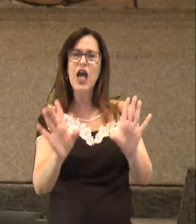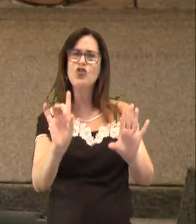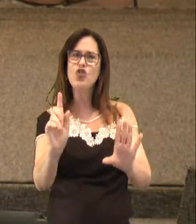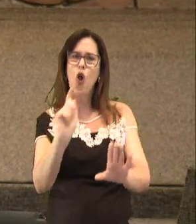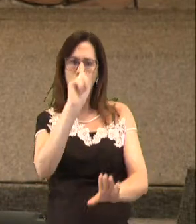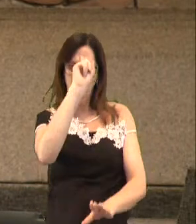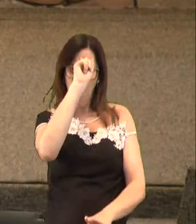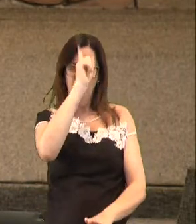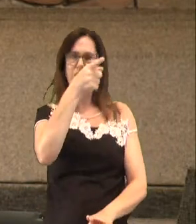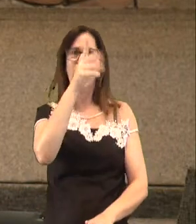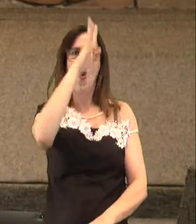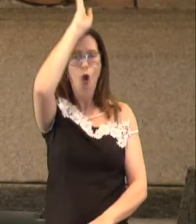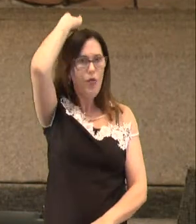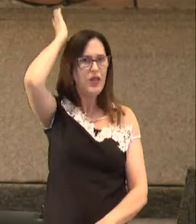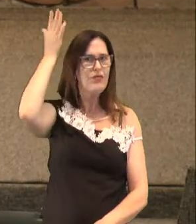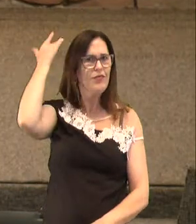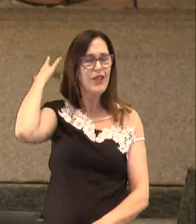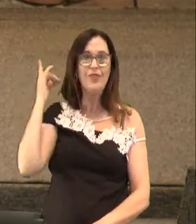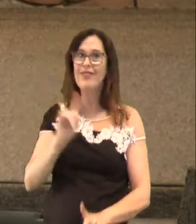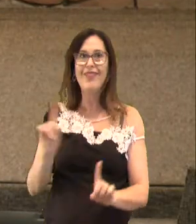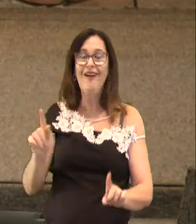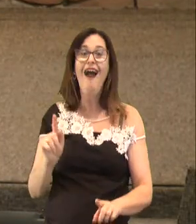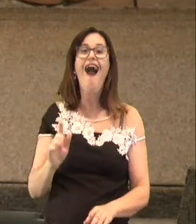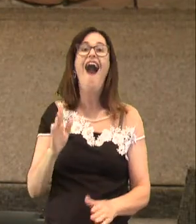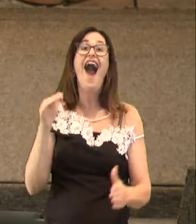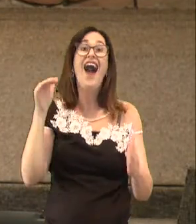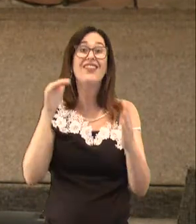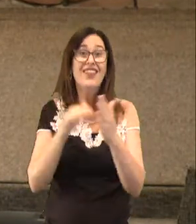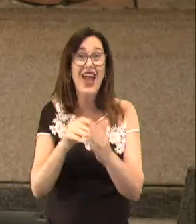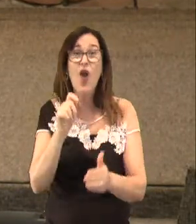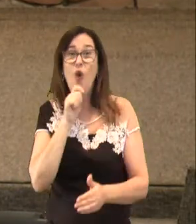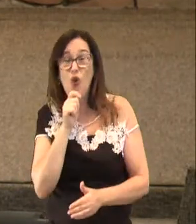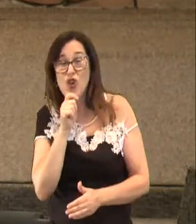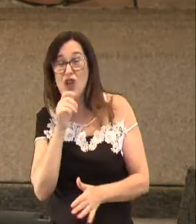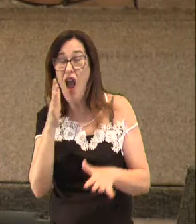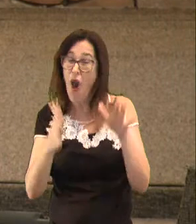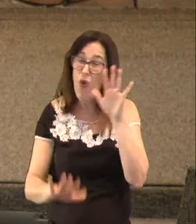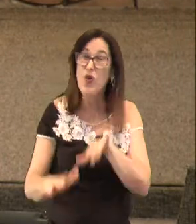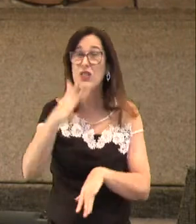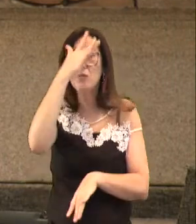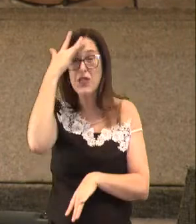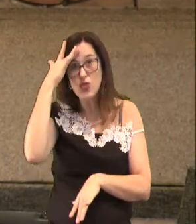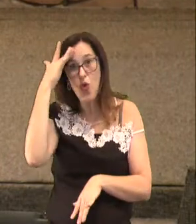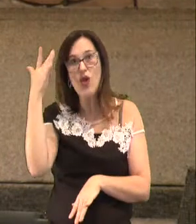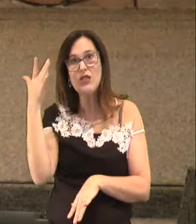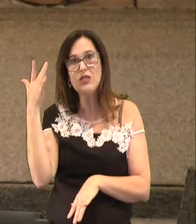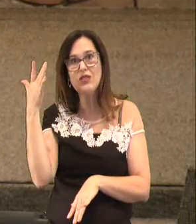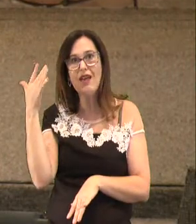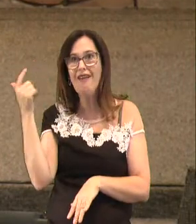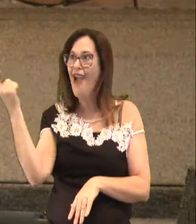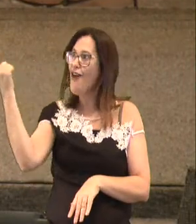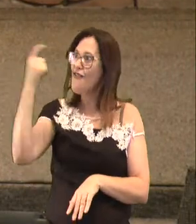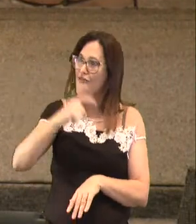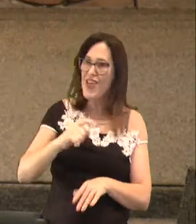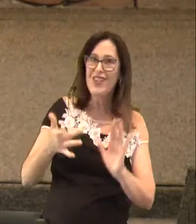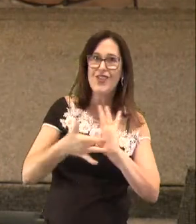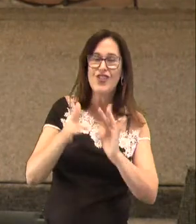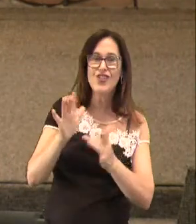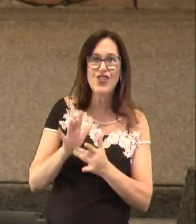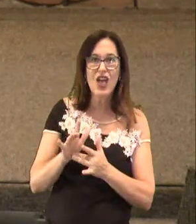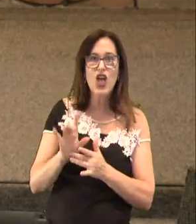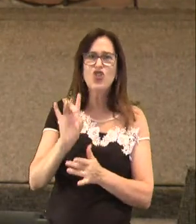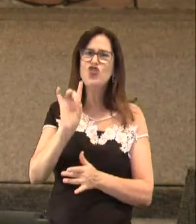domínio romano naquele tempo. E ainda hoje há muitos achando que a intervenção e a vinda do Senhor Jesus